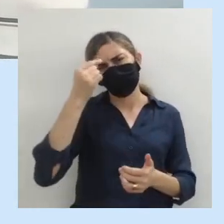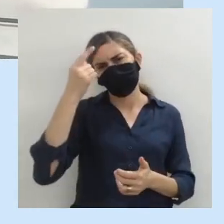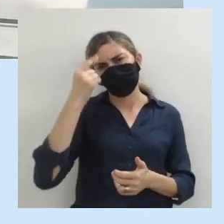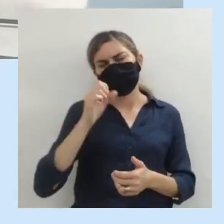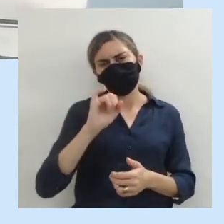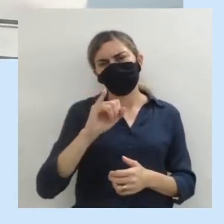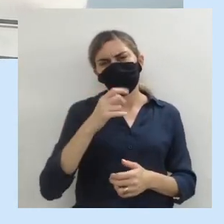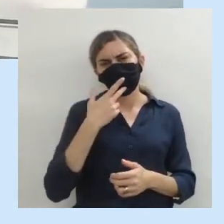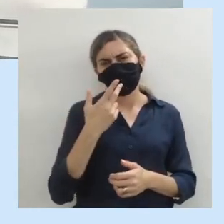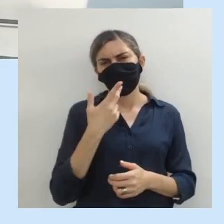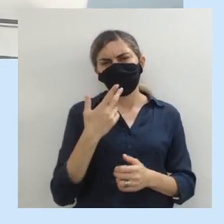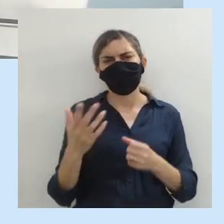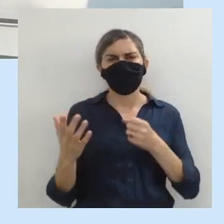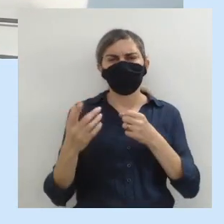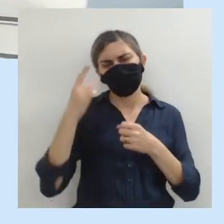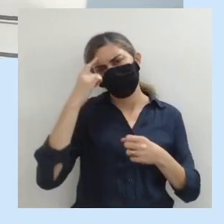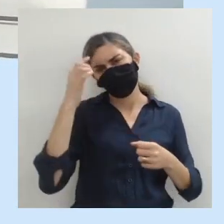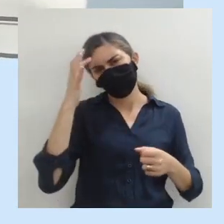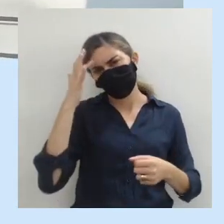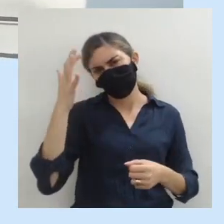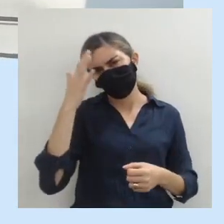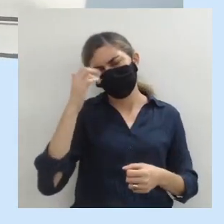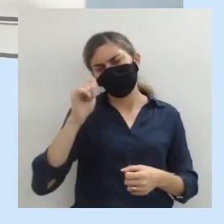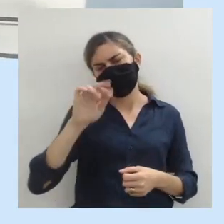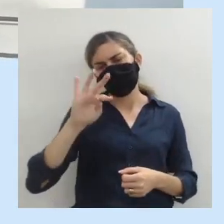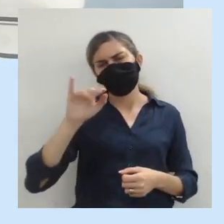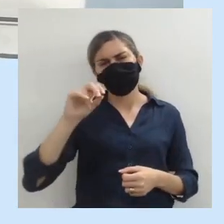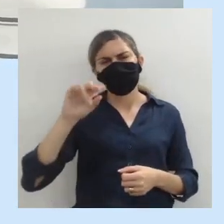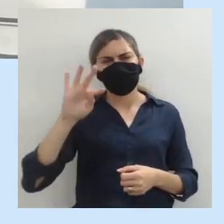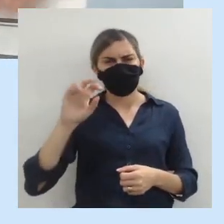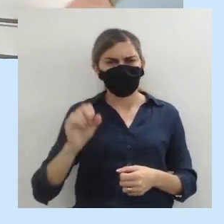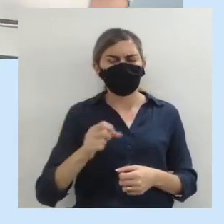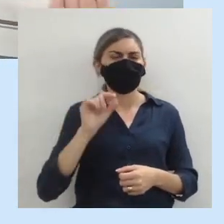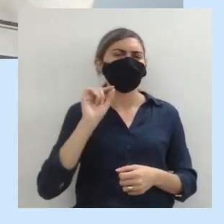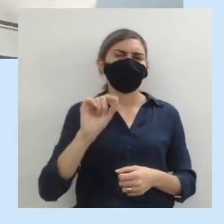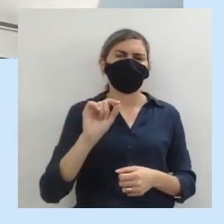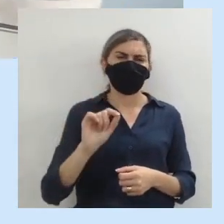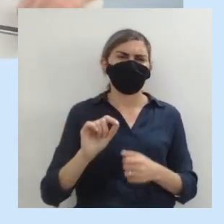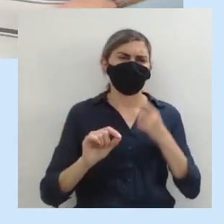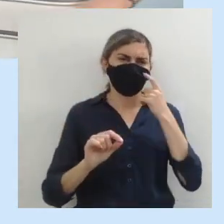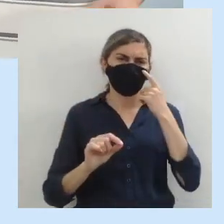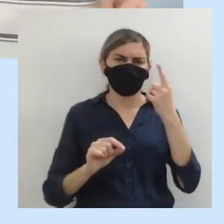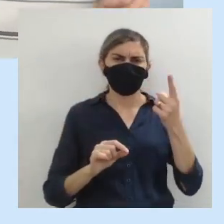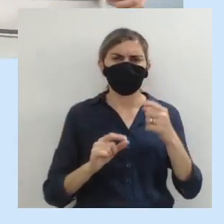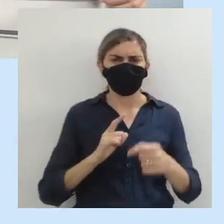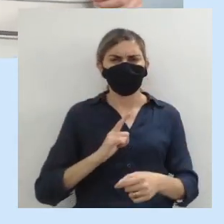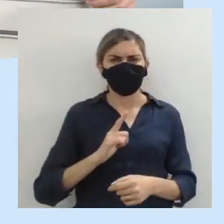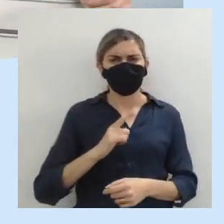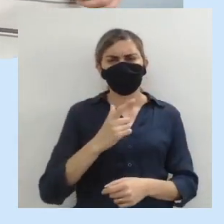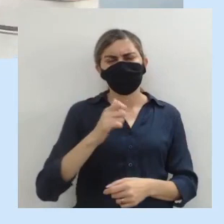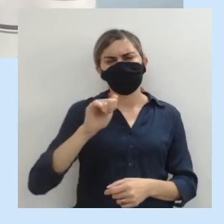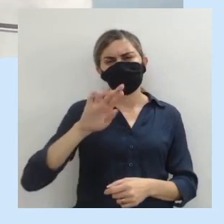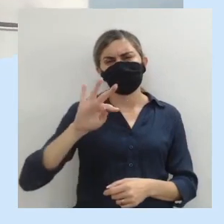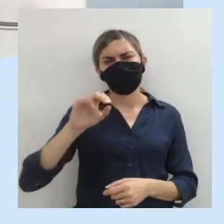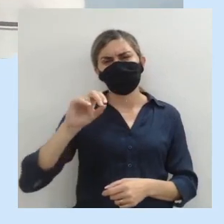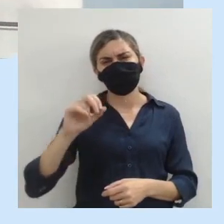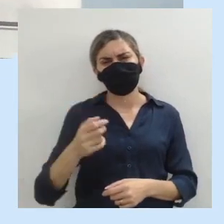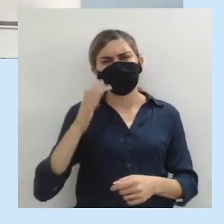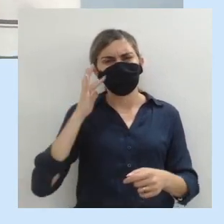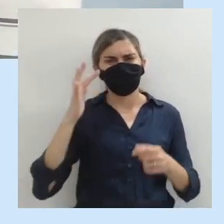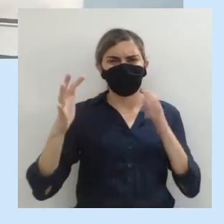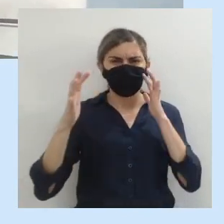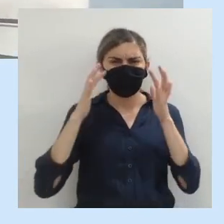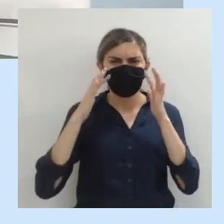falei baseados no pensamento de Aristóteles. Quem é Aristóteles? Aqui nós temos. Aristóteles foi um